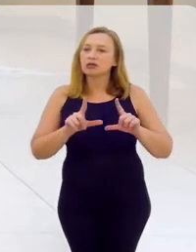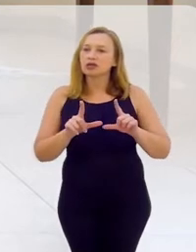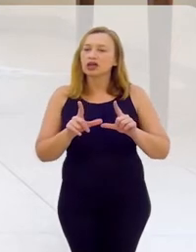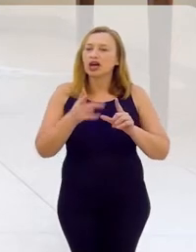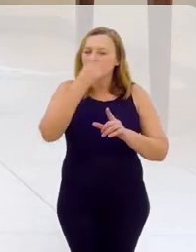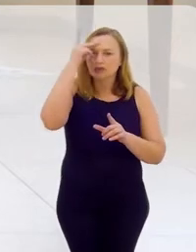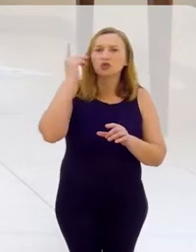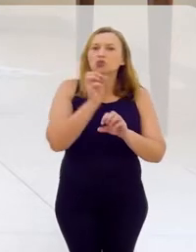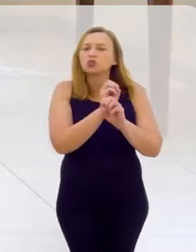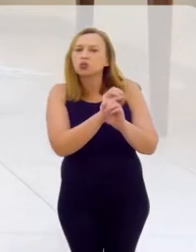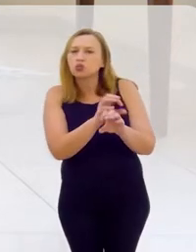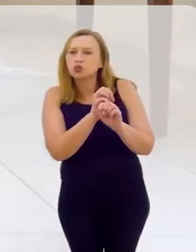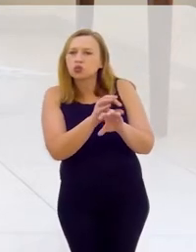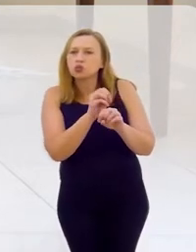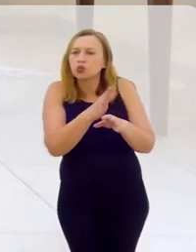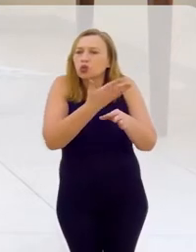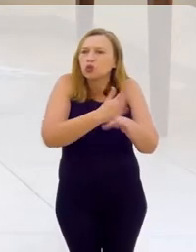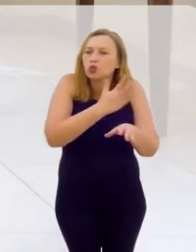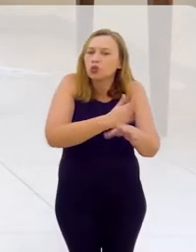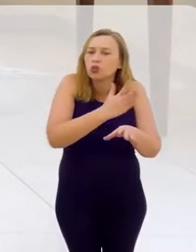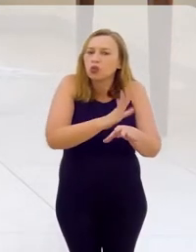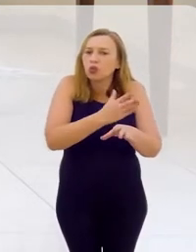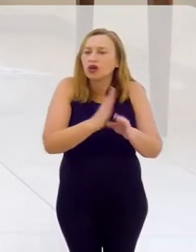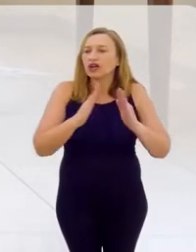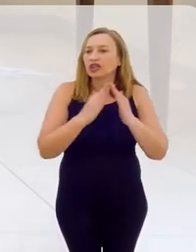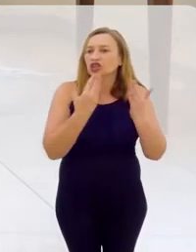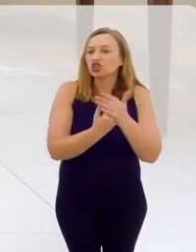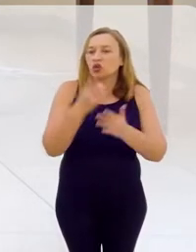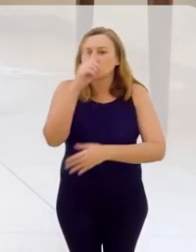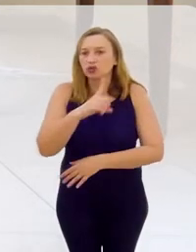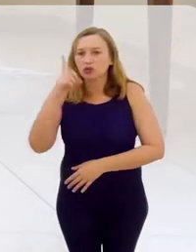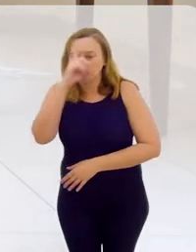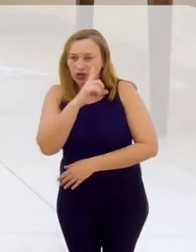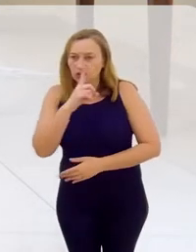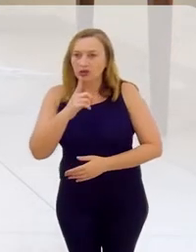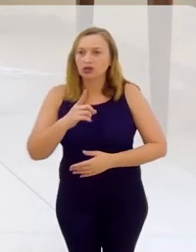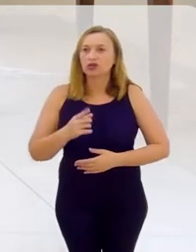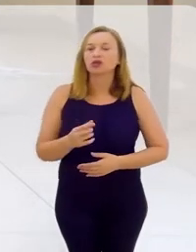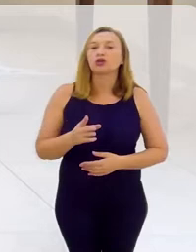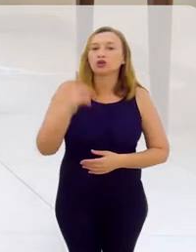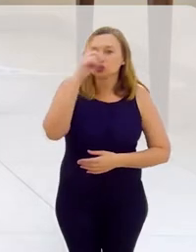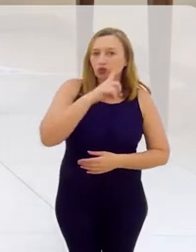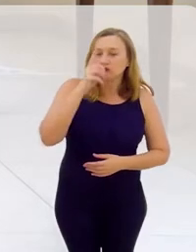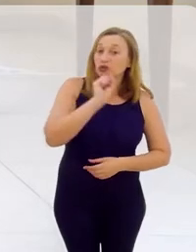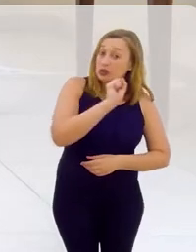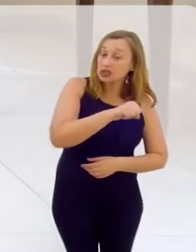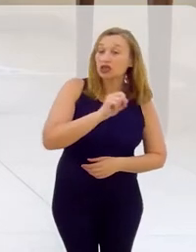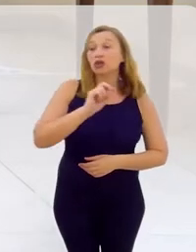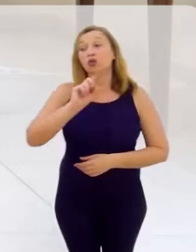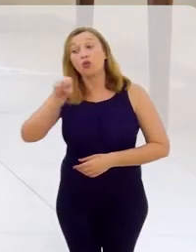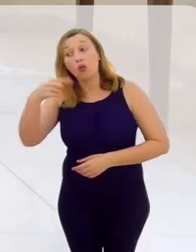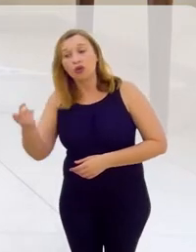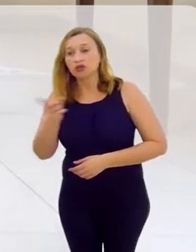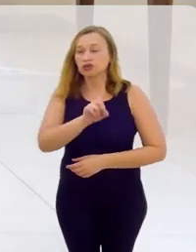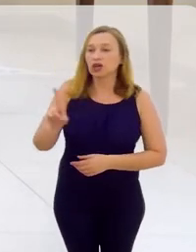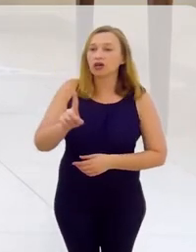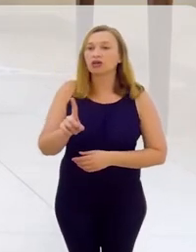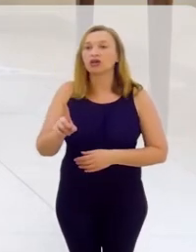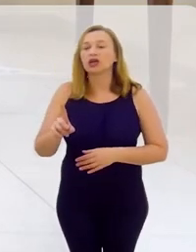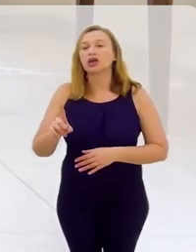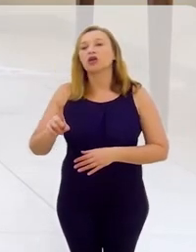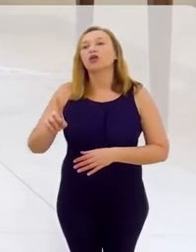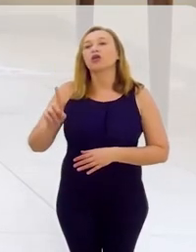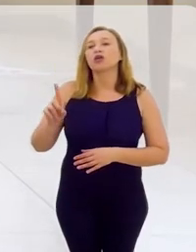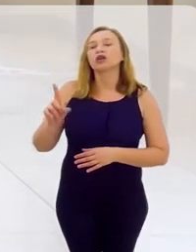programa as pessoas são treinadas, né, ou ensinadas na escola dominical. Domingo sim e domingo não, porque nos